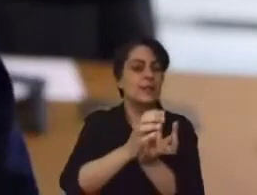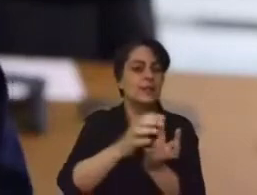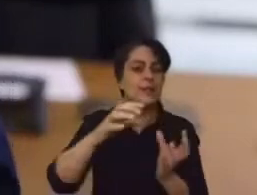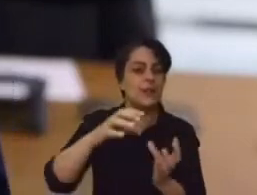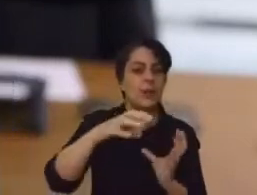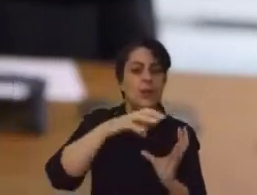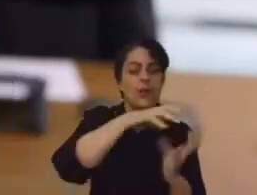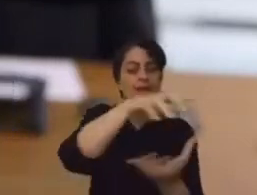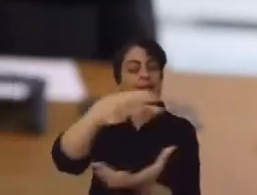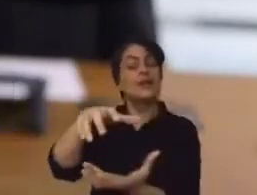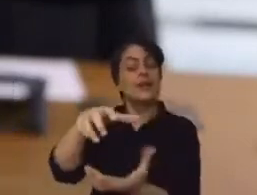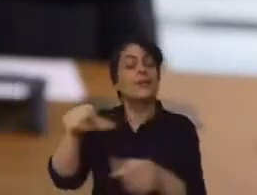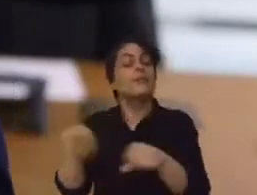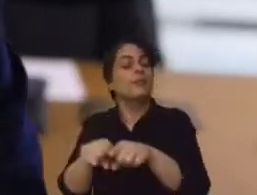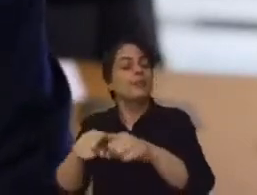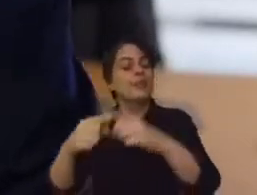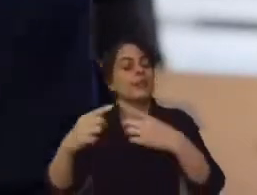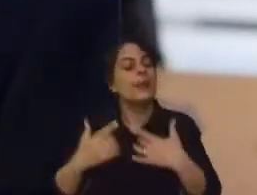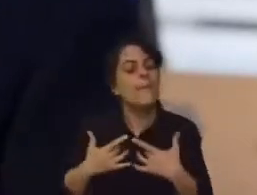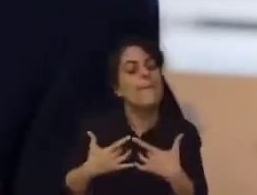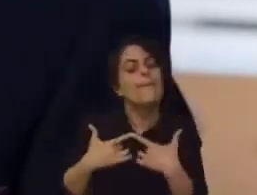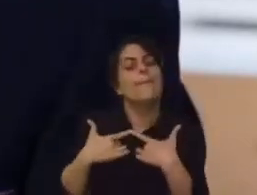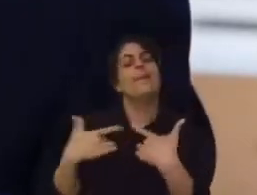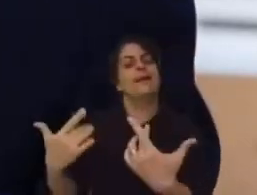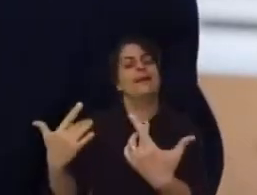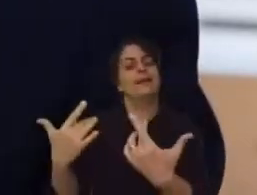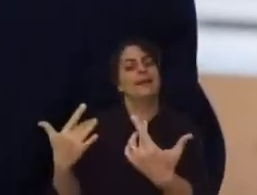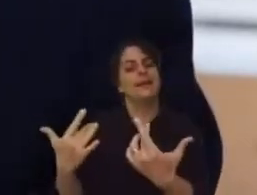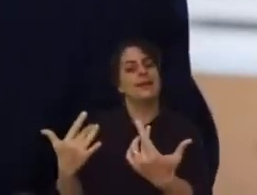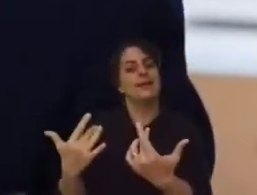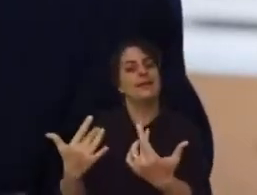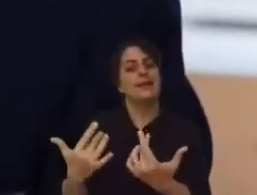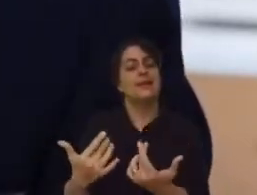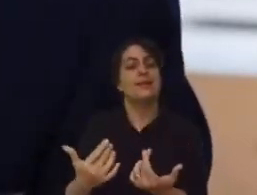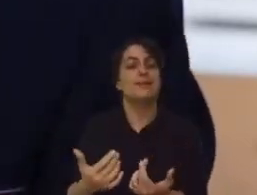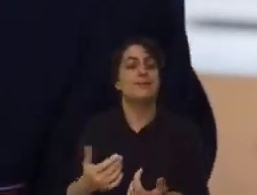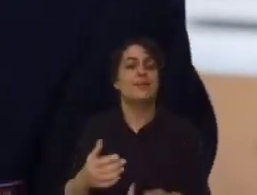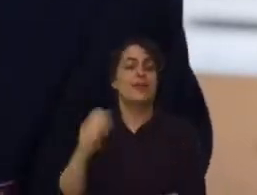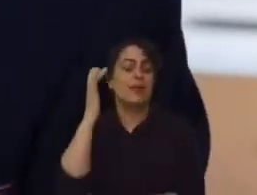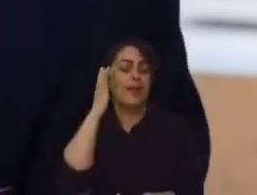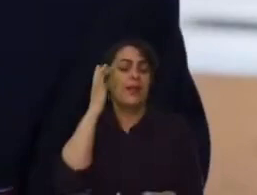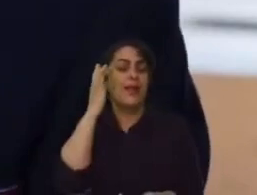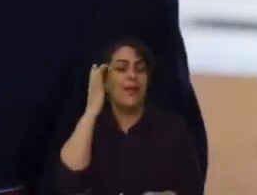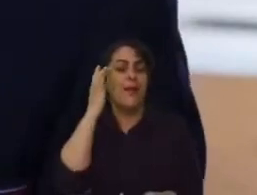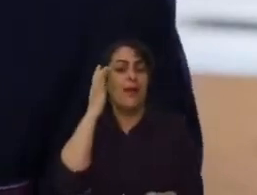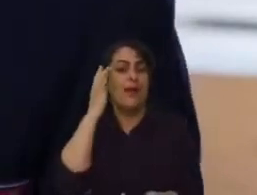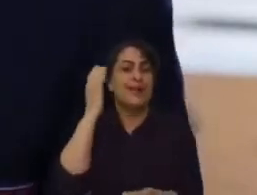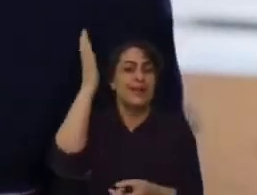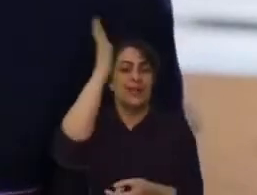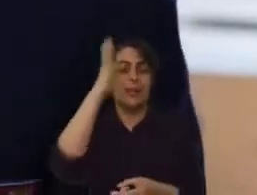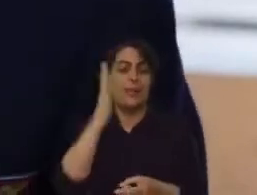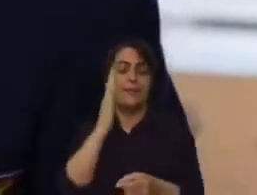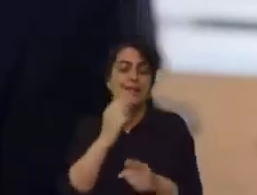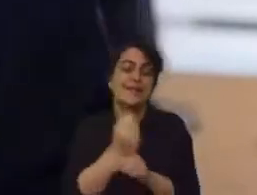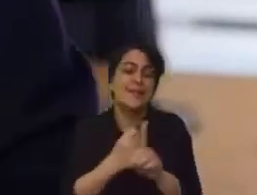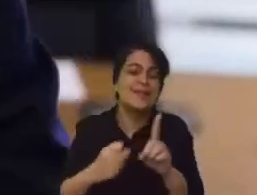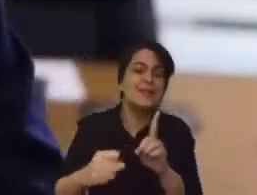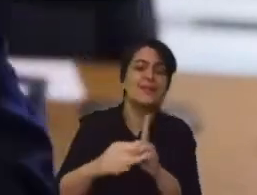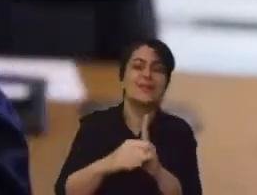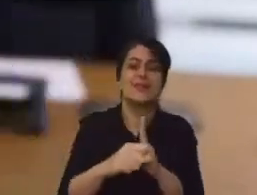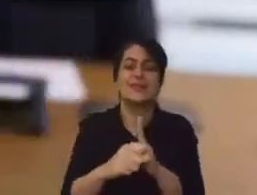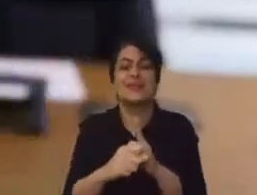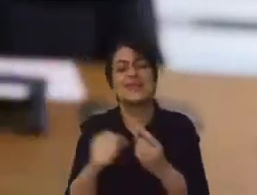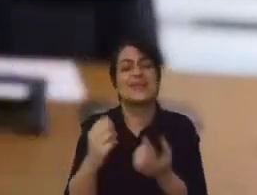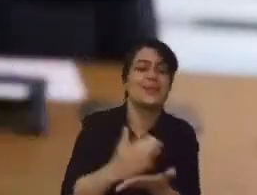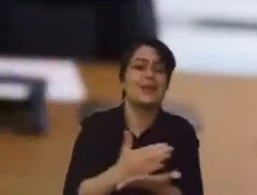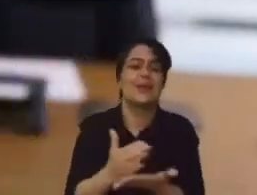grande solidariedade. Eu acho que poucas vezes a sociedade brasileira e os algozes que me prenderam achando que